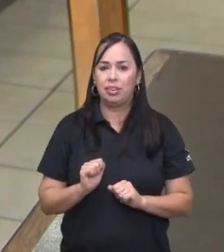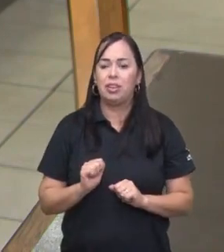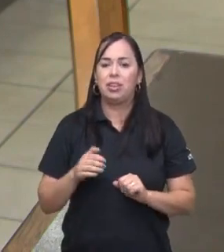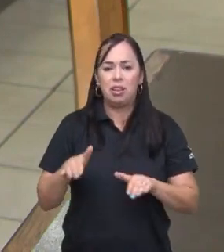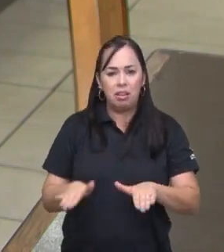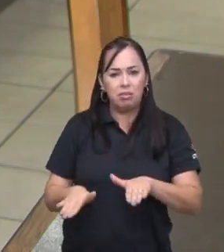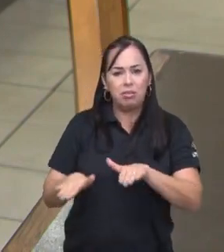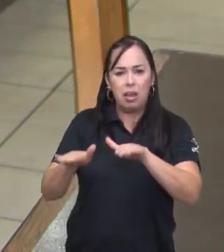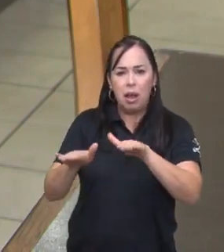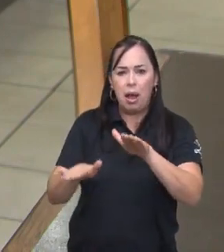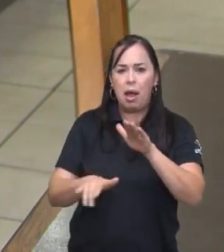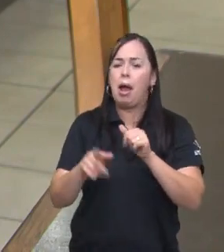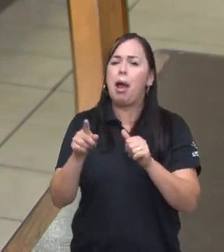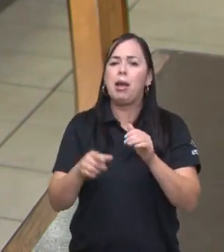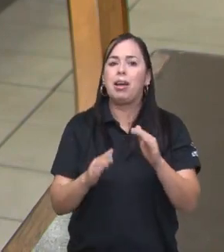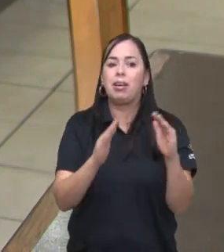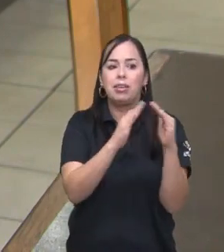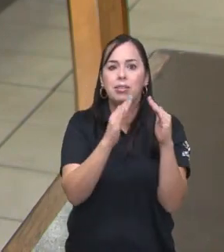primeiras do bairro.